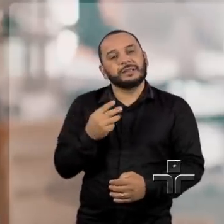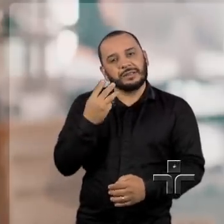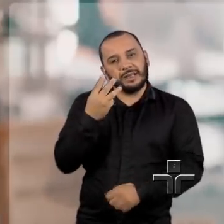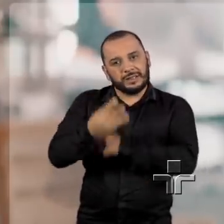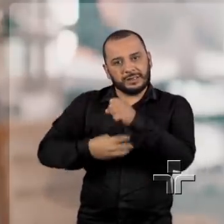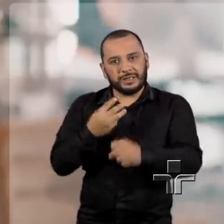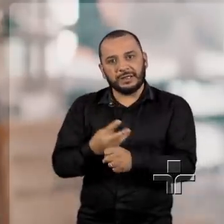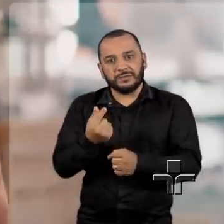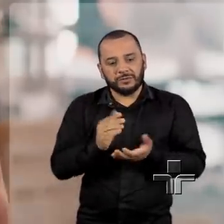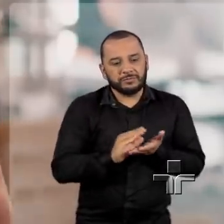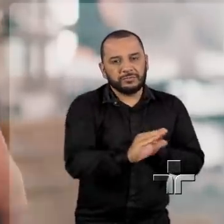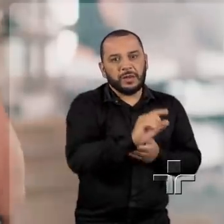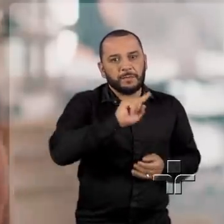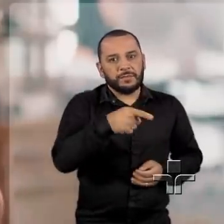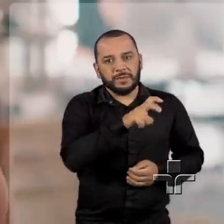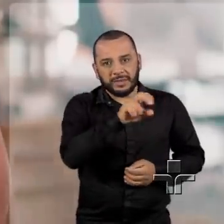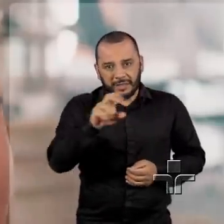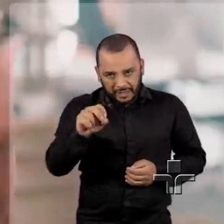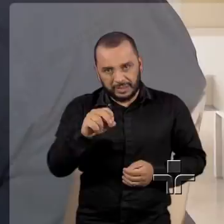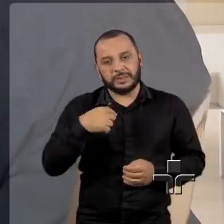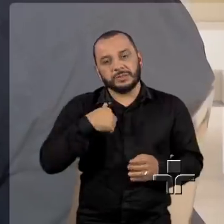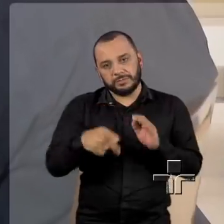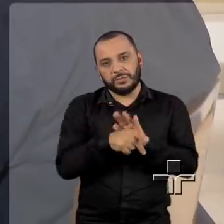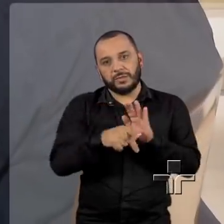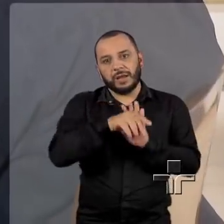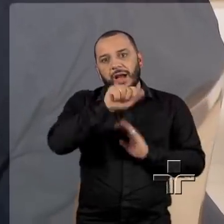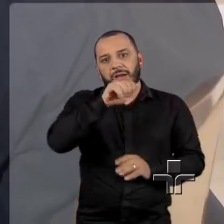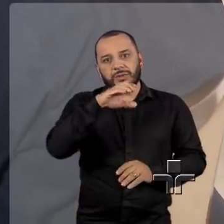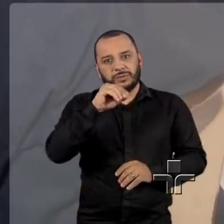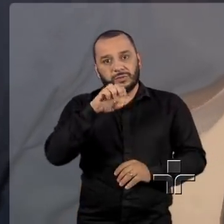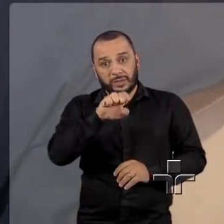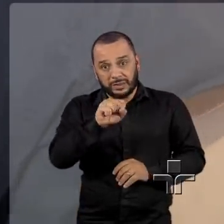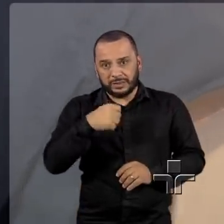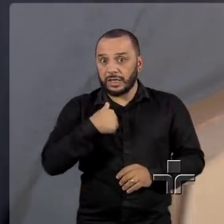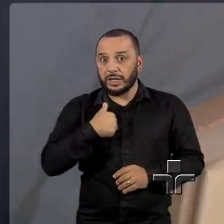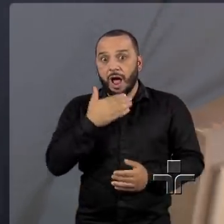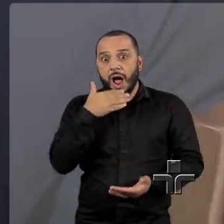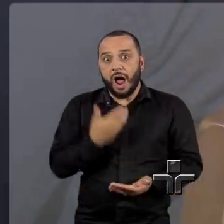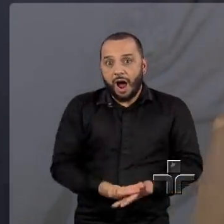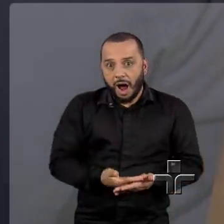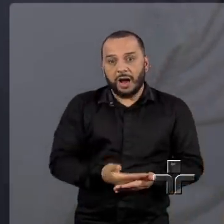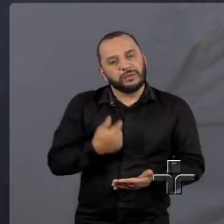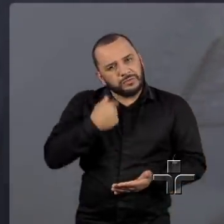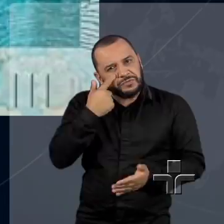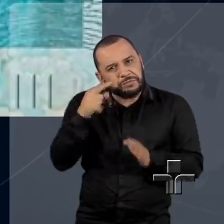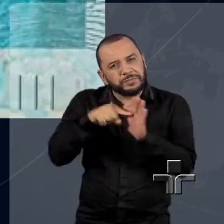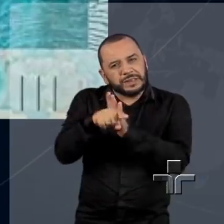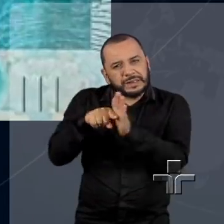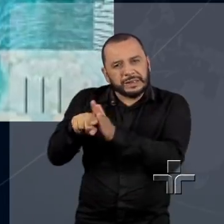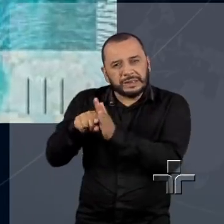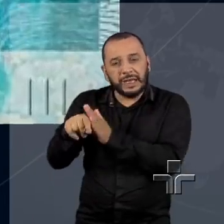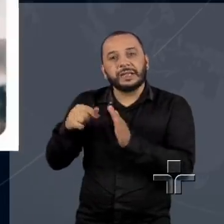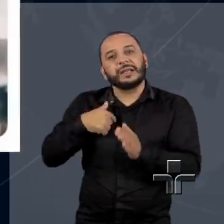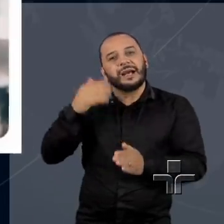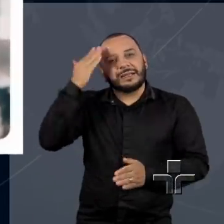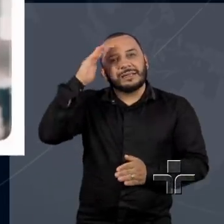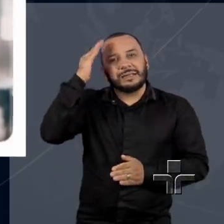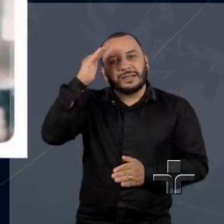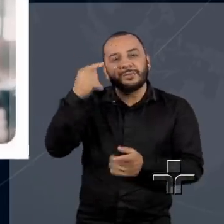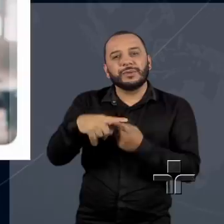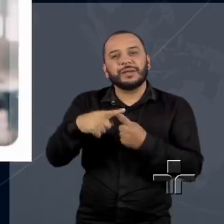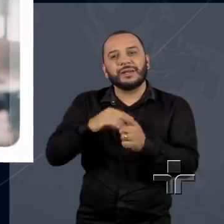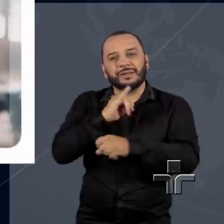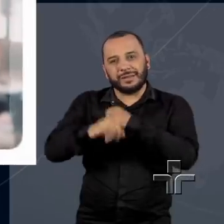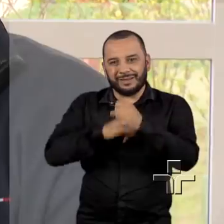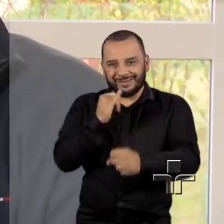R$ 1.500 em lotes de ações. Ficou impressionado com a repercussão e resolveu pesquisar. Logo entendeu por que a internet